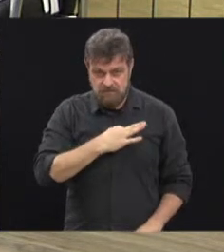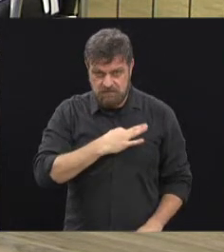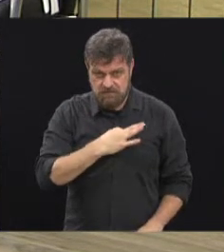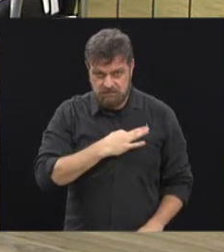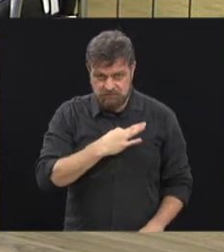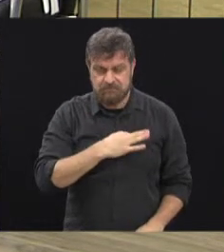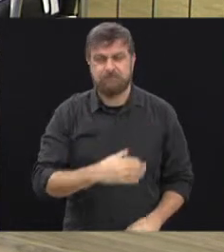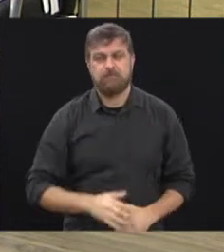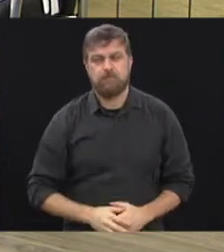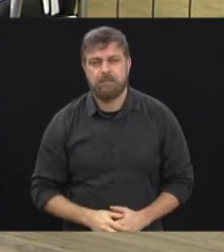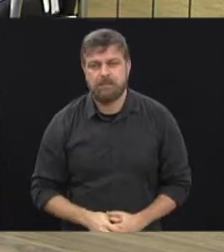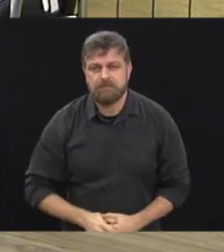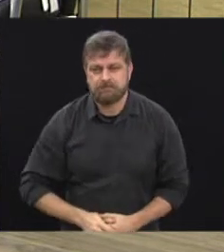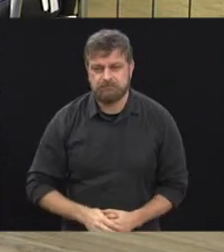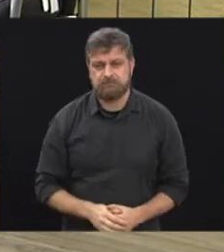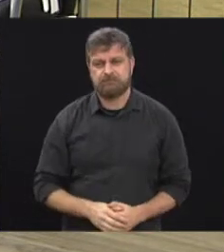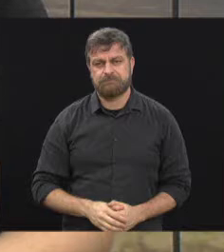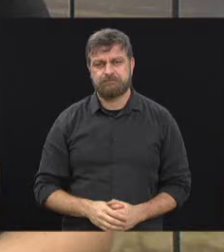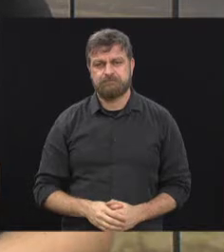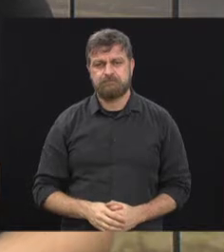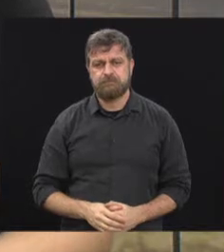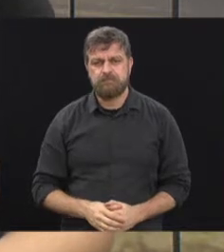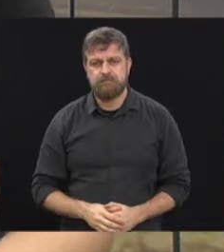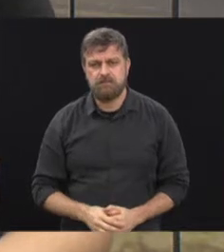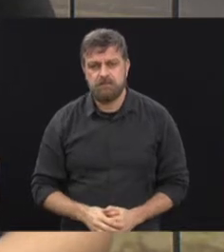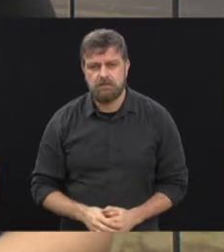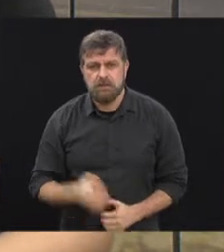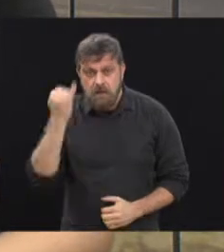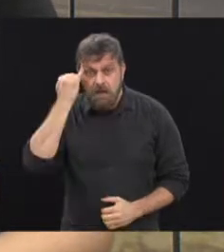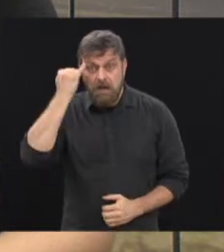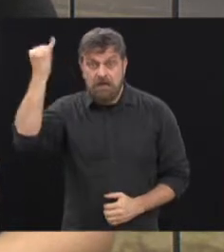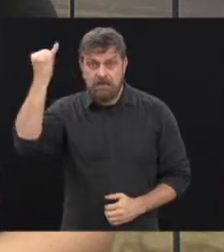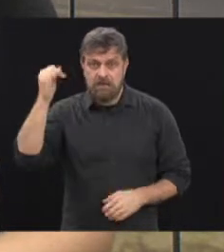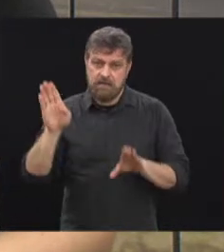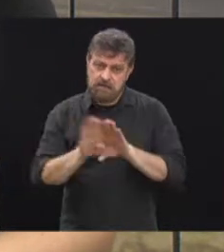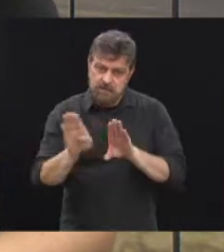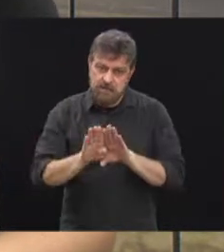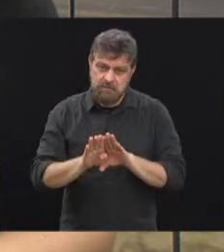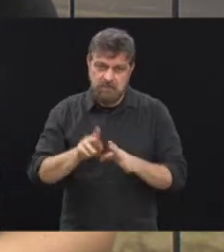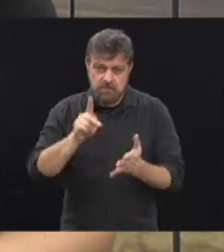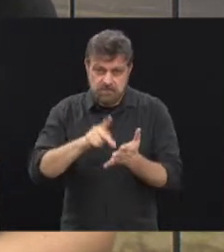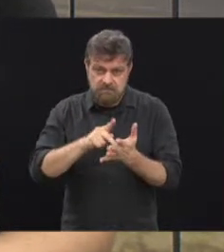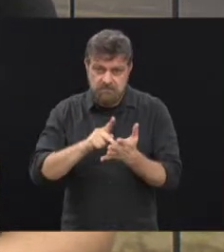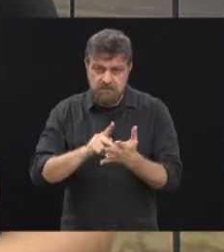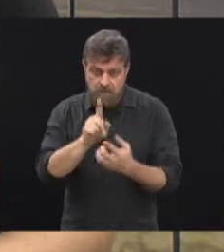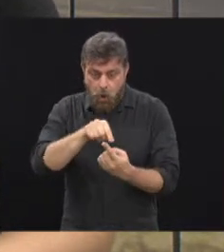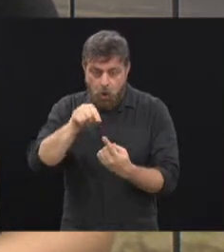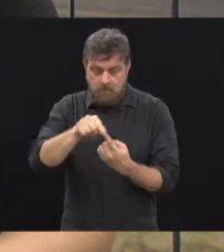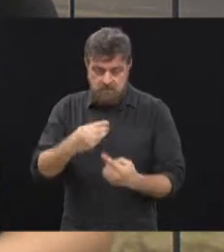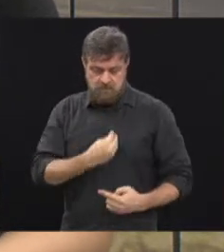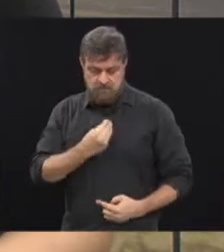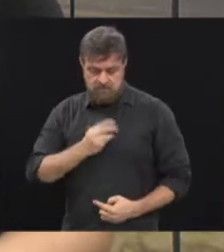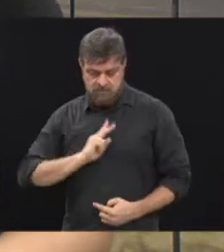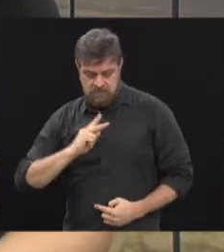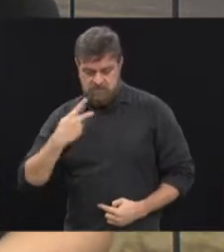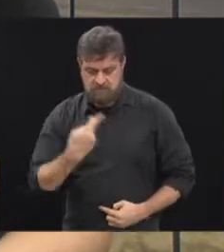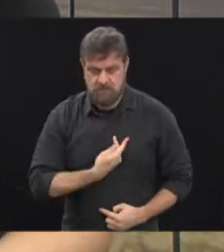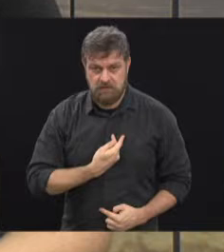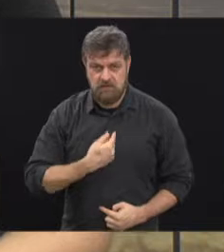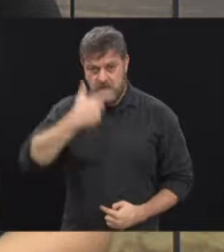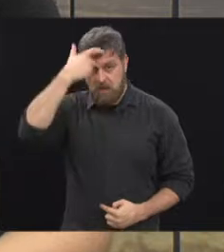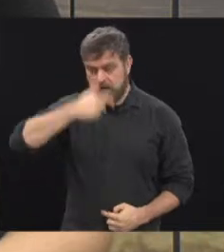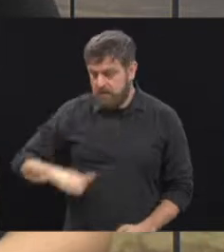de levar o brasileiro para outros países, a ideia é justamente a transformação. Porque eu cresci fazendo